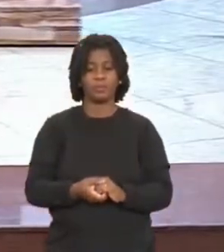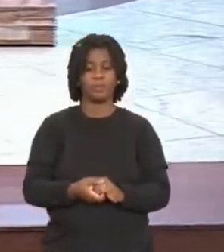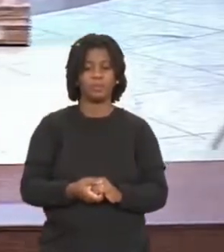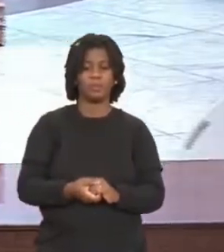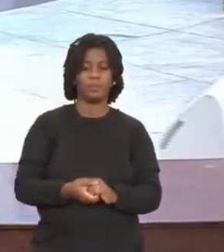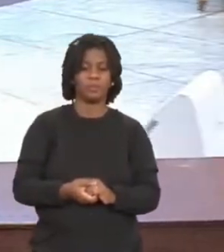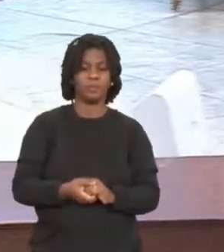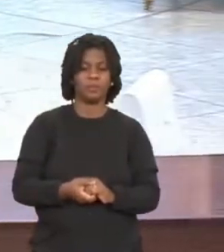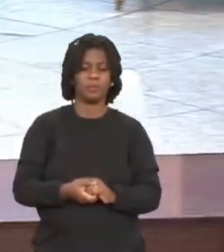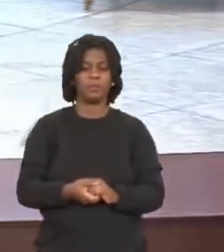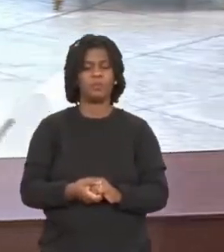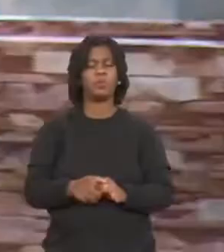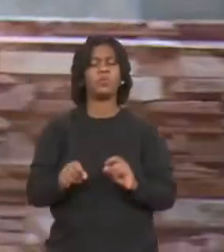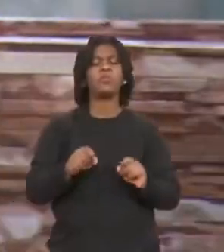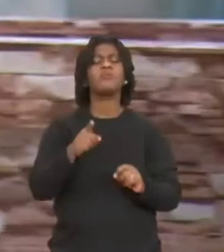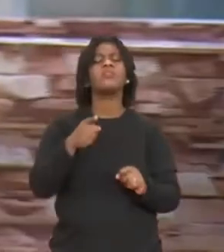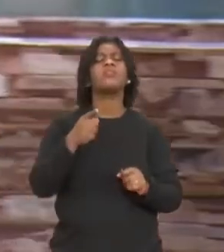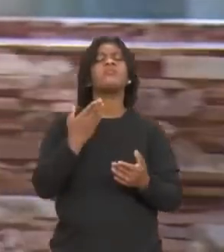O que é que você perdeu, hein?